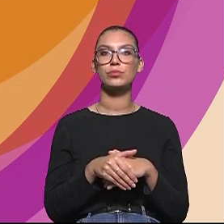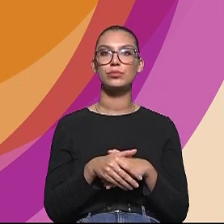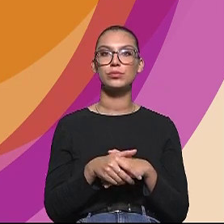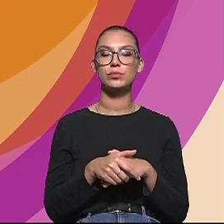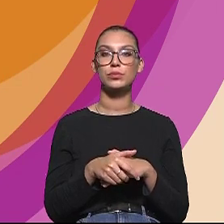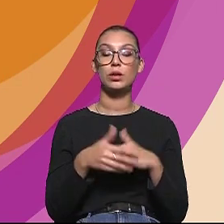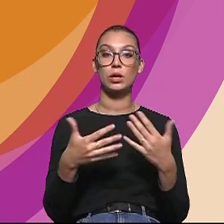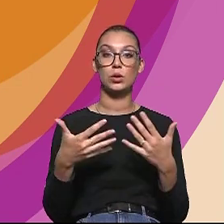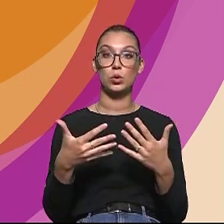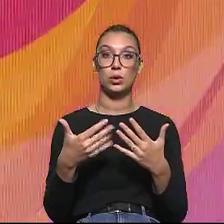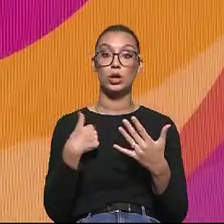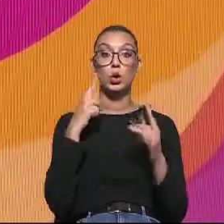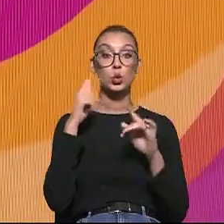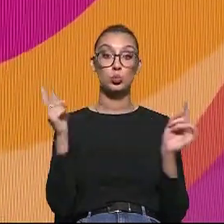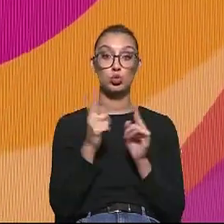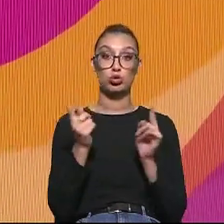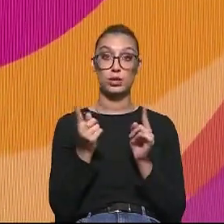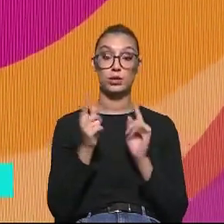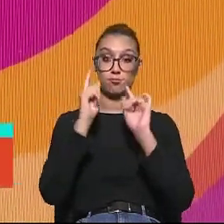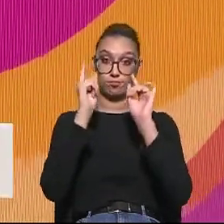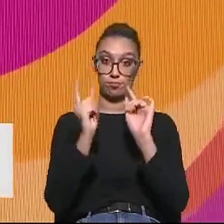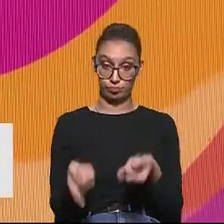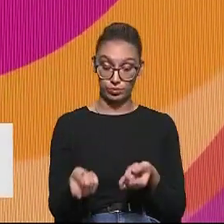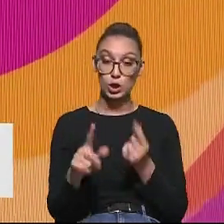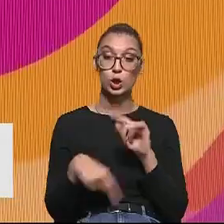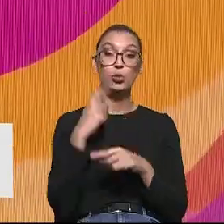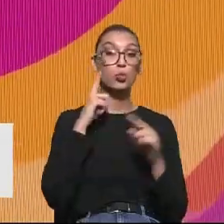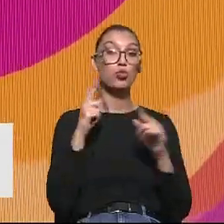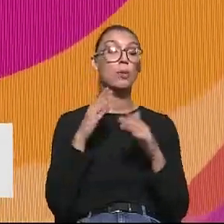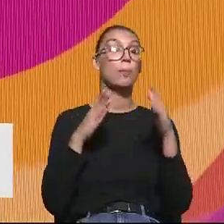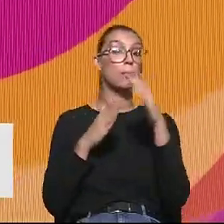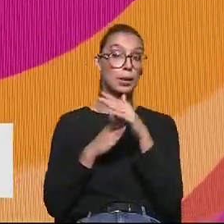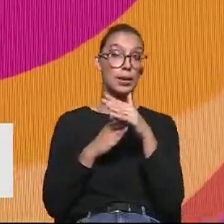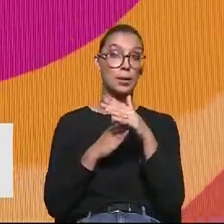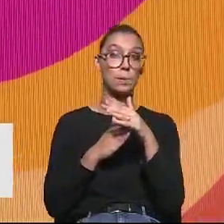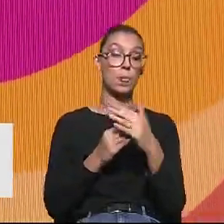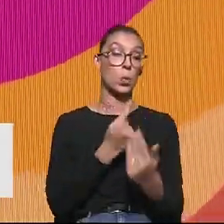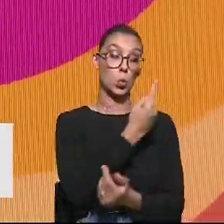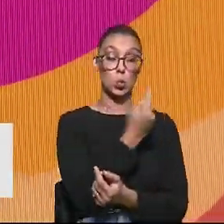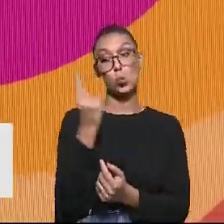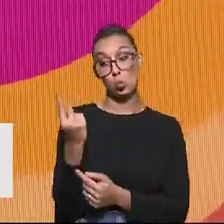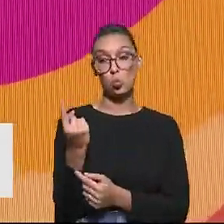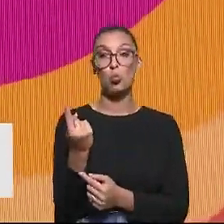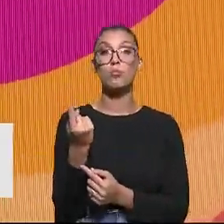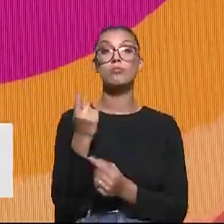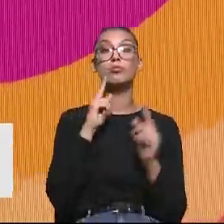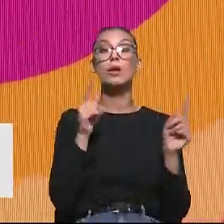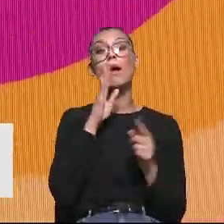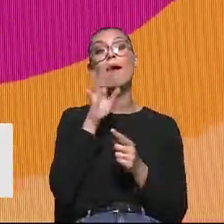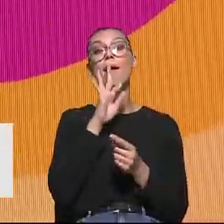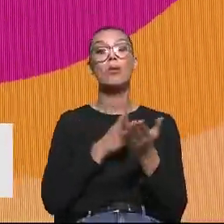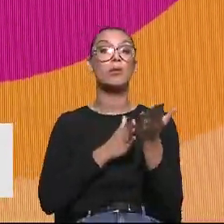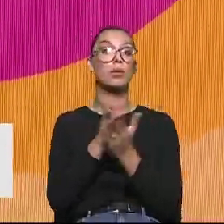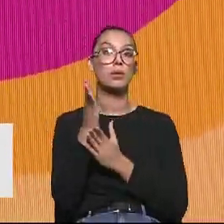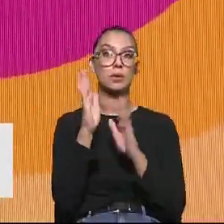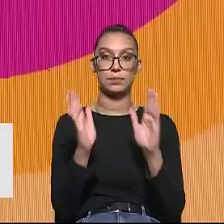Ora bem, eu vou lançar uma música, a dada altura a música para. Um e apenas um elemento da equipa tem que continuar a letra que